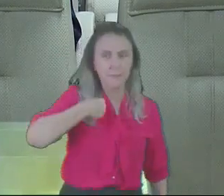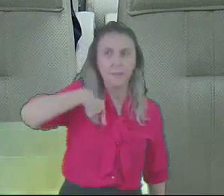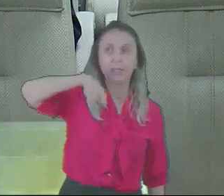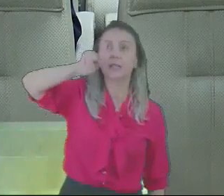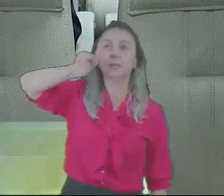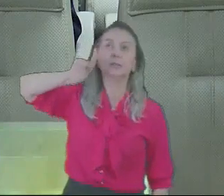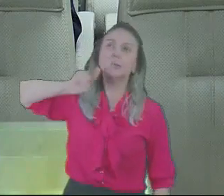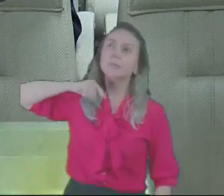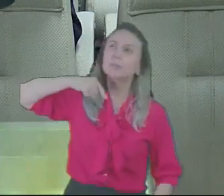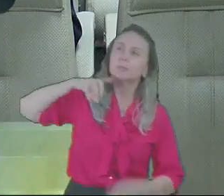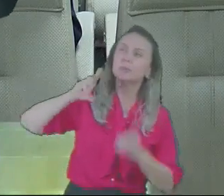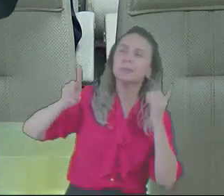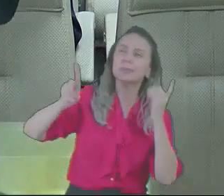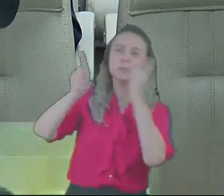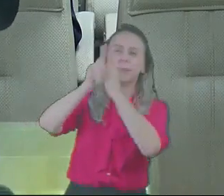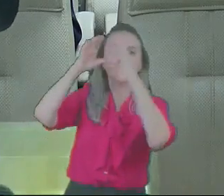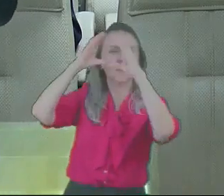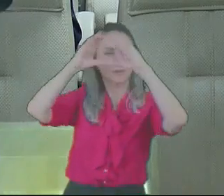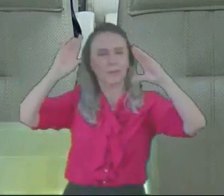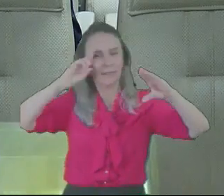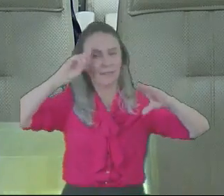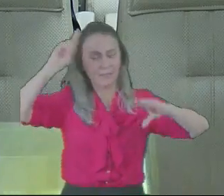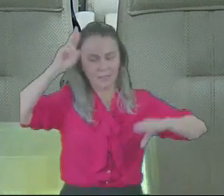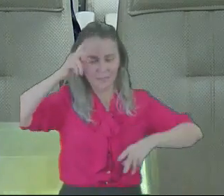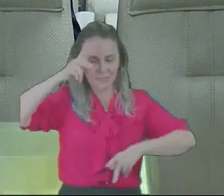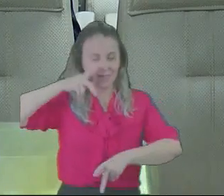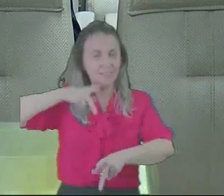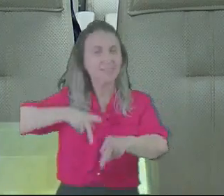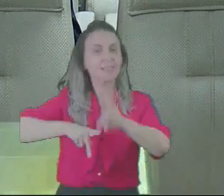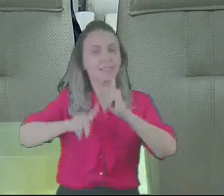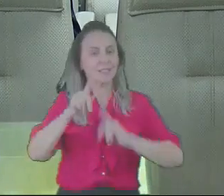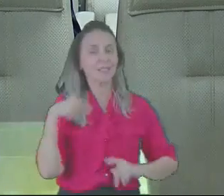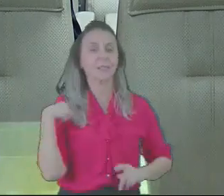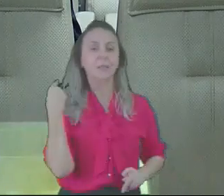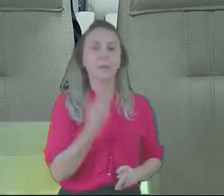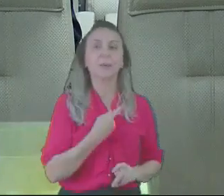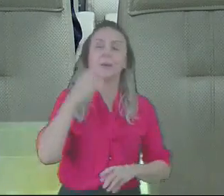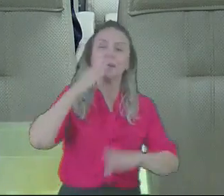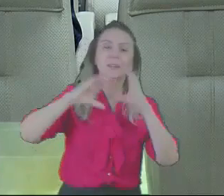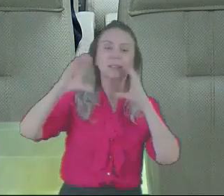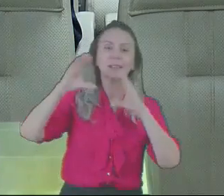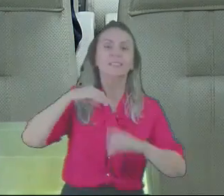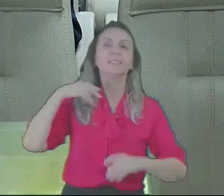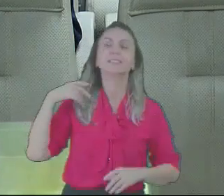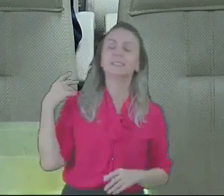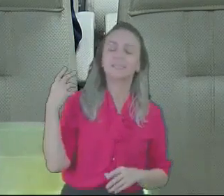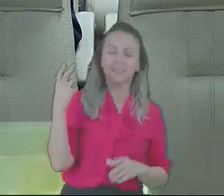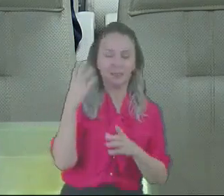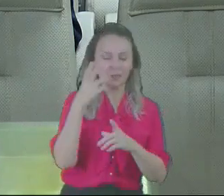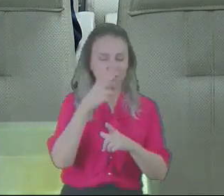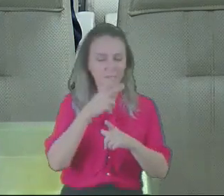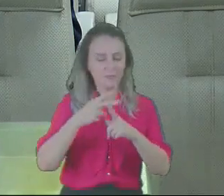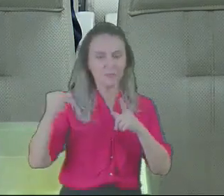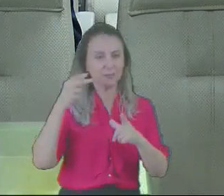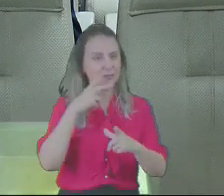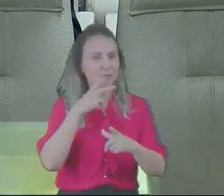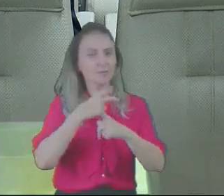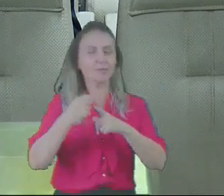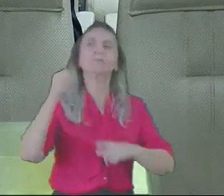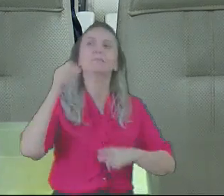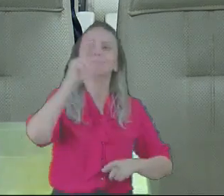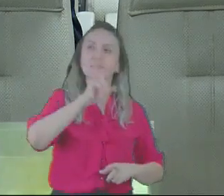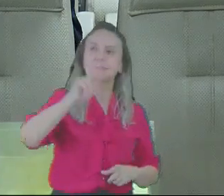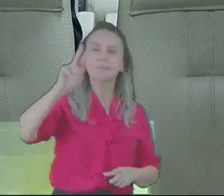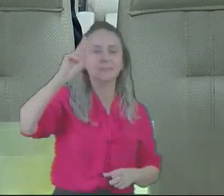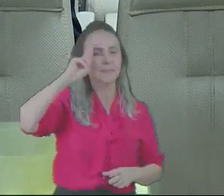subir para estarmos com o Senhor para todos sempre e nós vamos cantar o hino da vitória na presença do Senhor e o seu nome